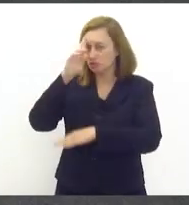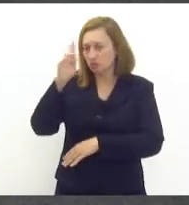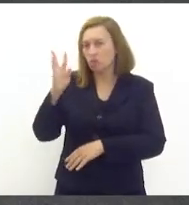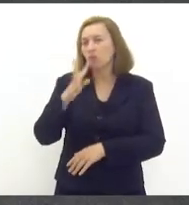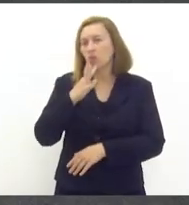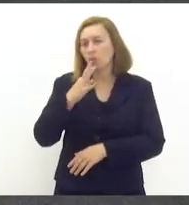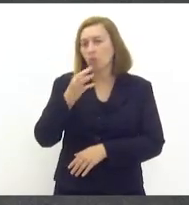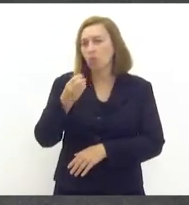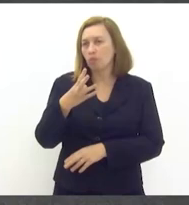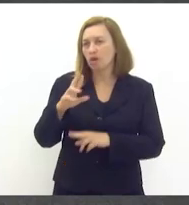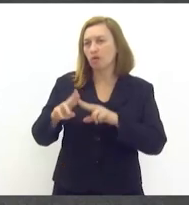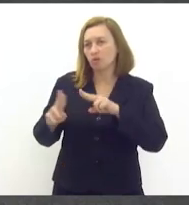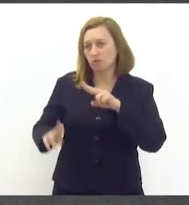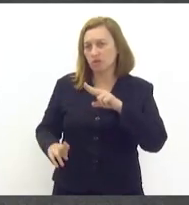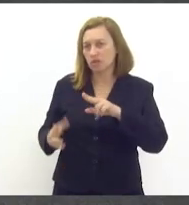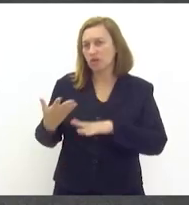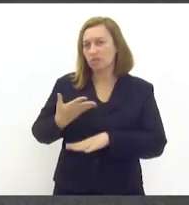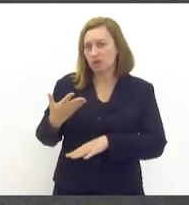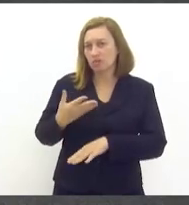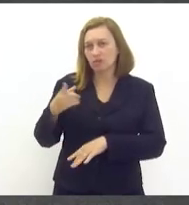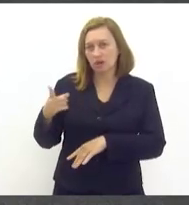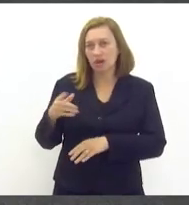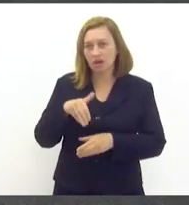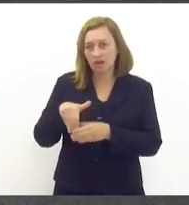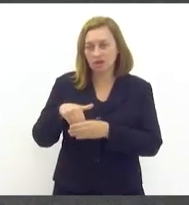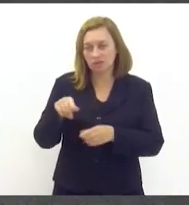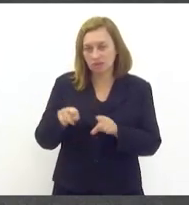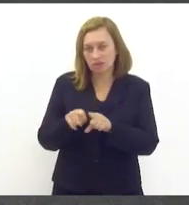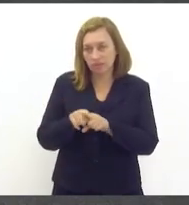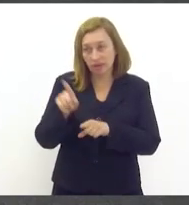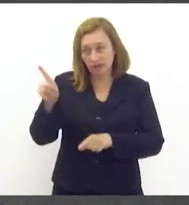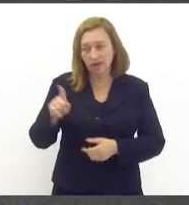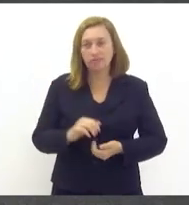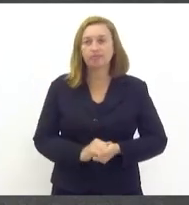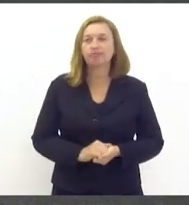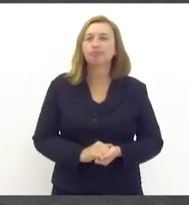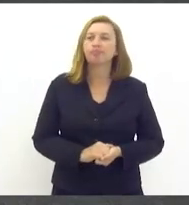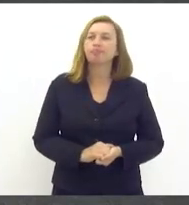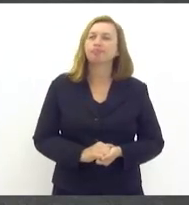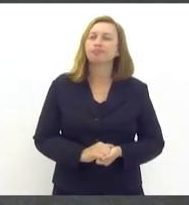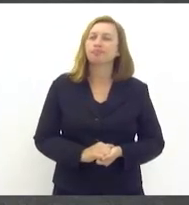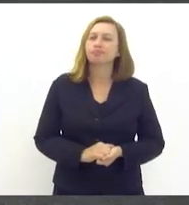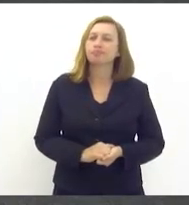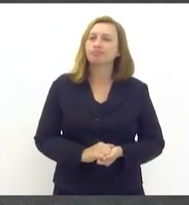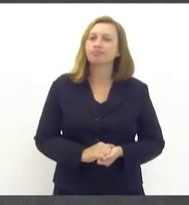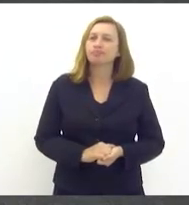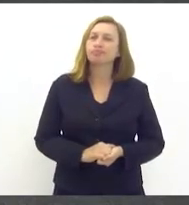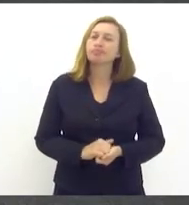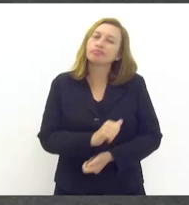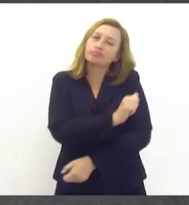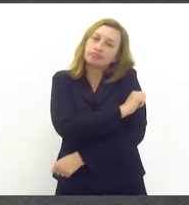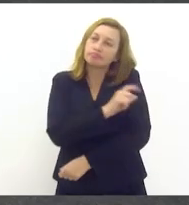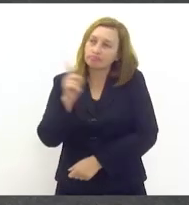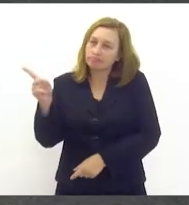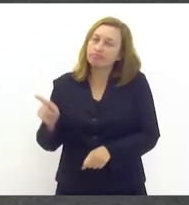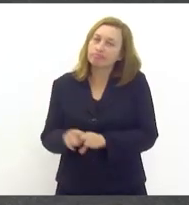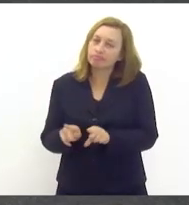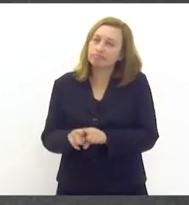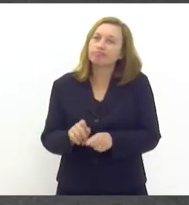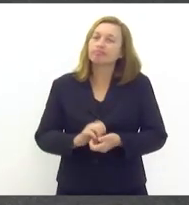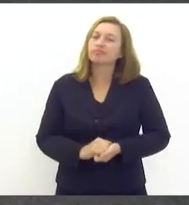UFRJ tem muitos amigos e eleitores também na UFRJ também foi aluna